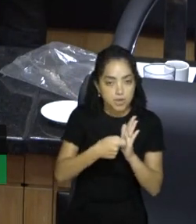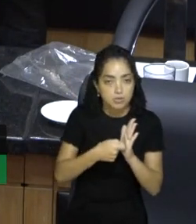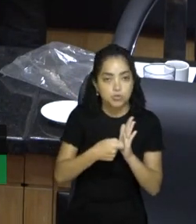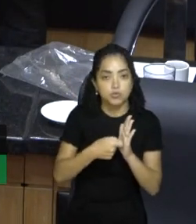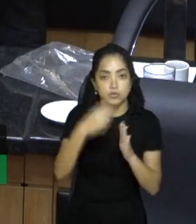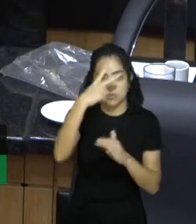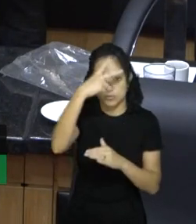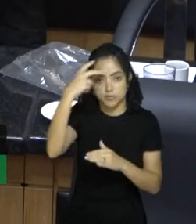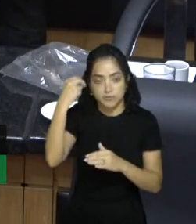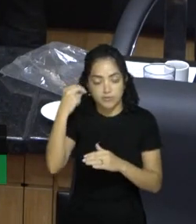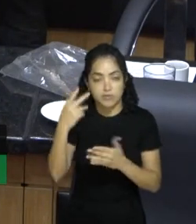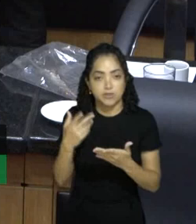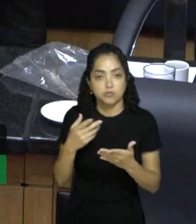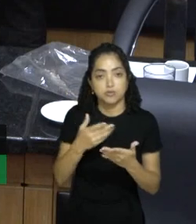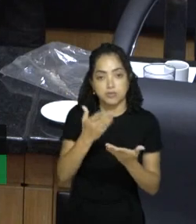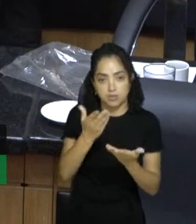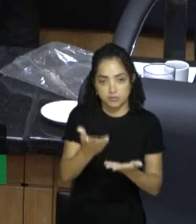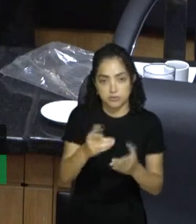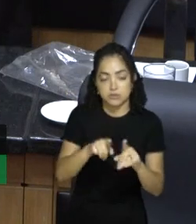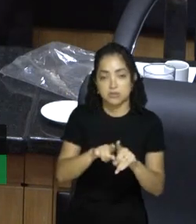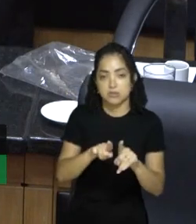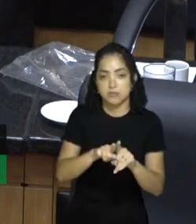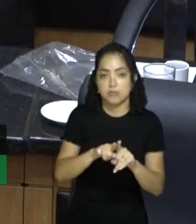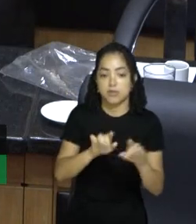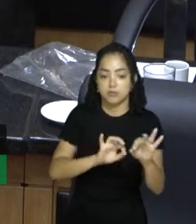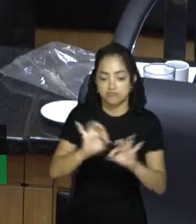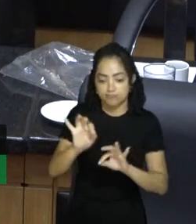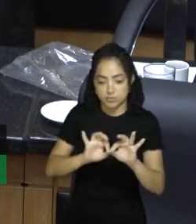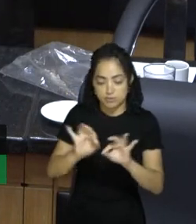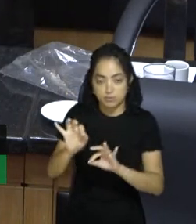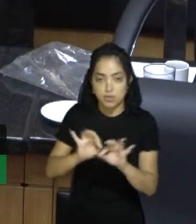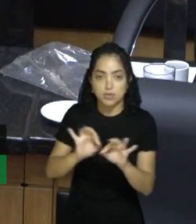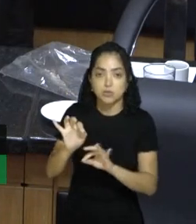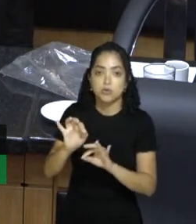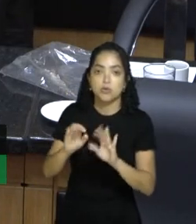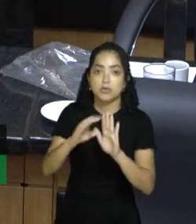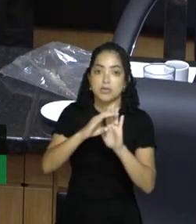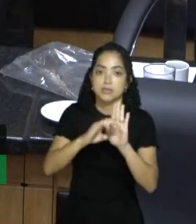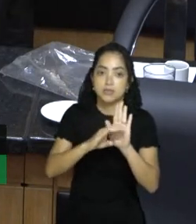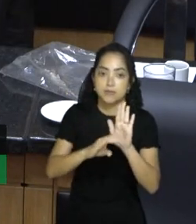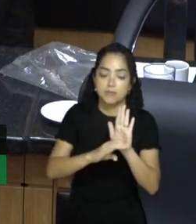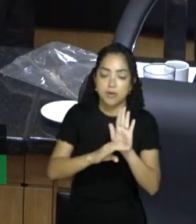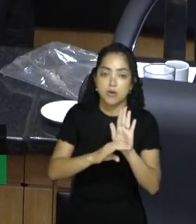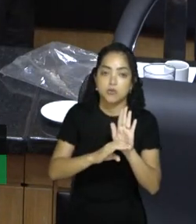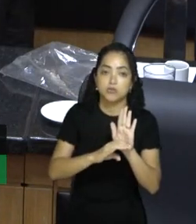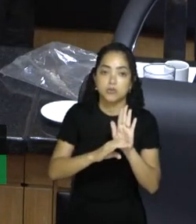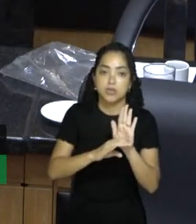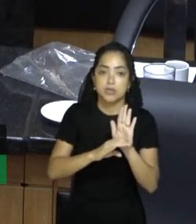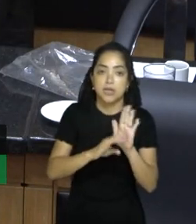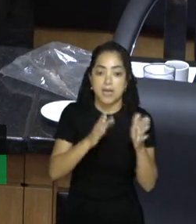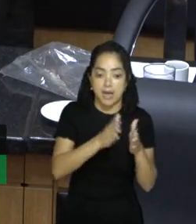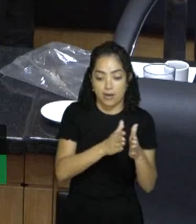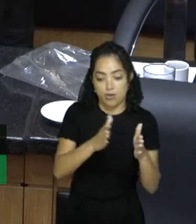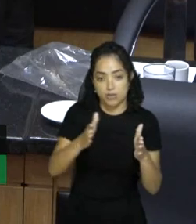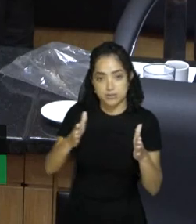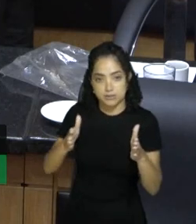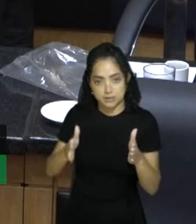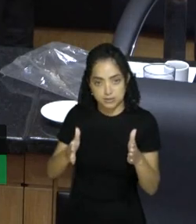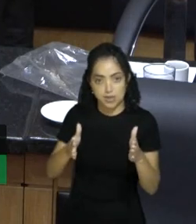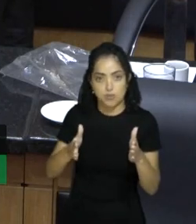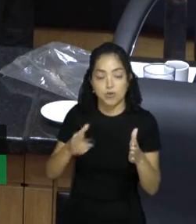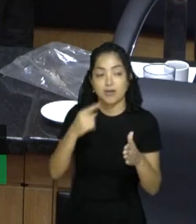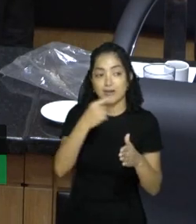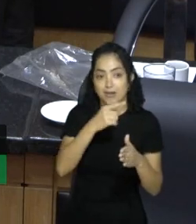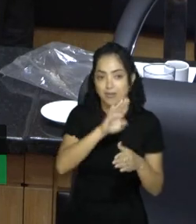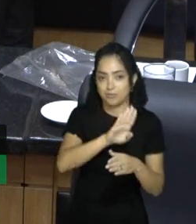também trabalhou nessa pauta então é um dia memorável para todos nós porque a etapa acontece embaralho Camboriú